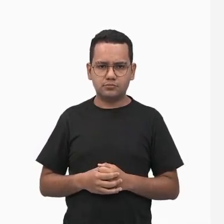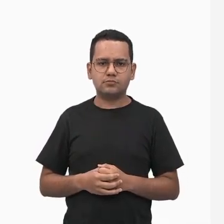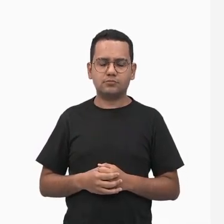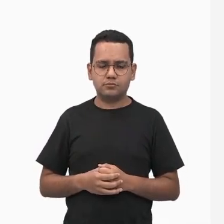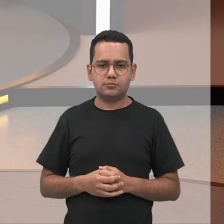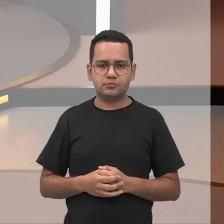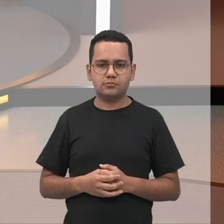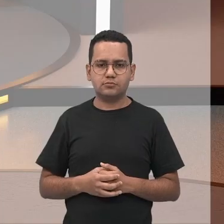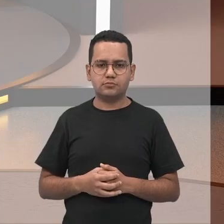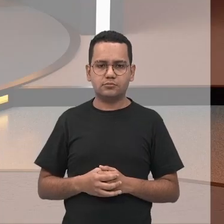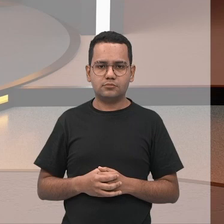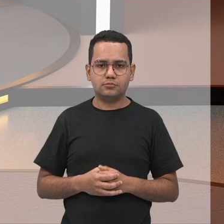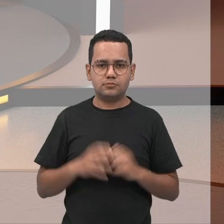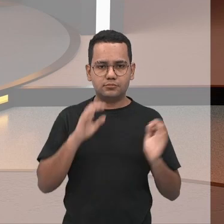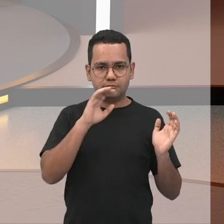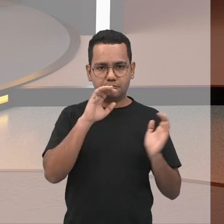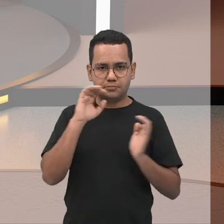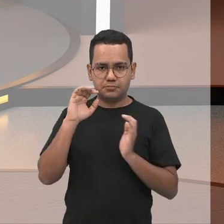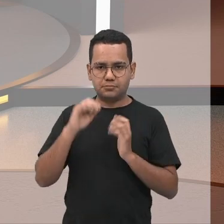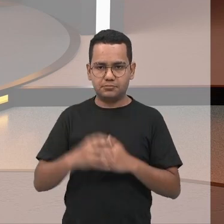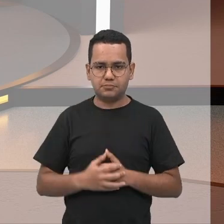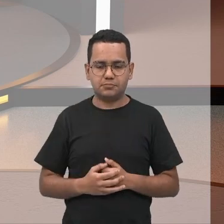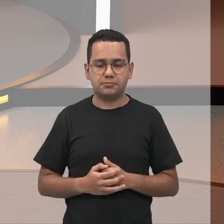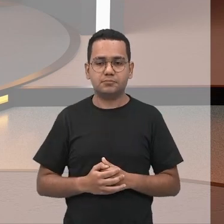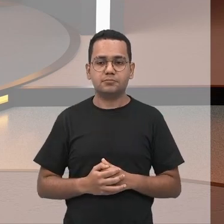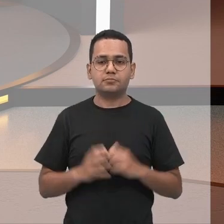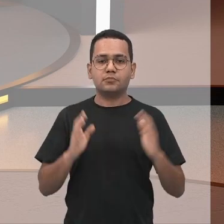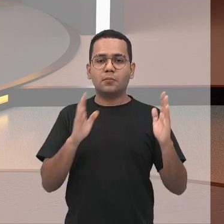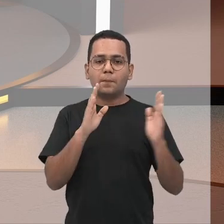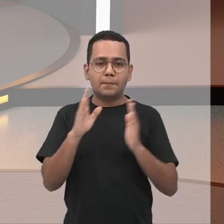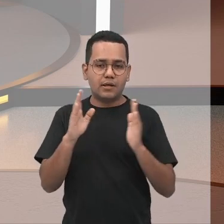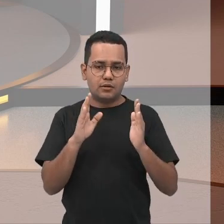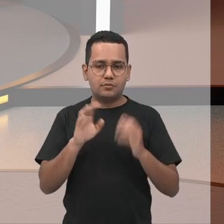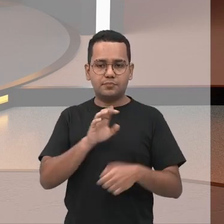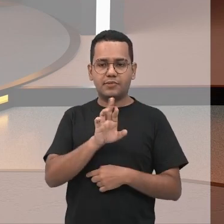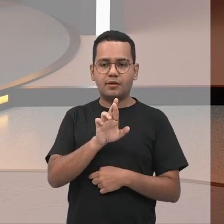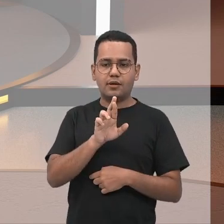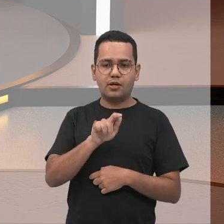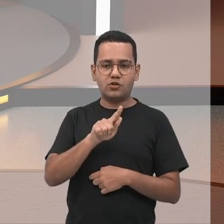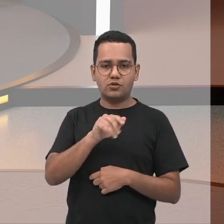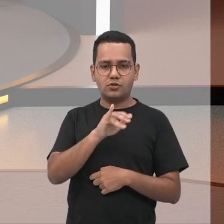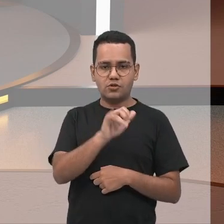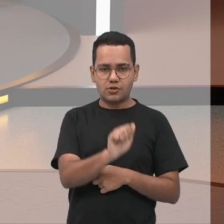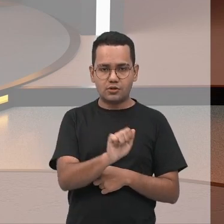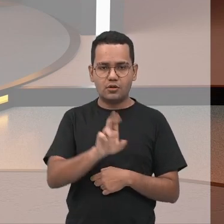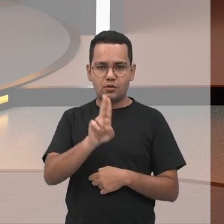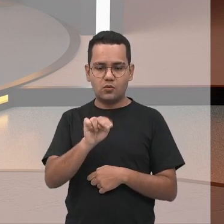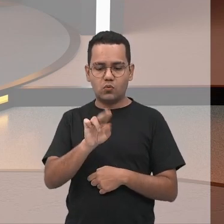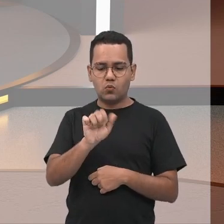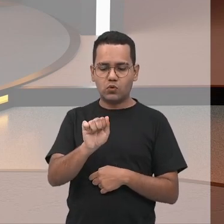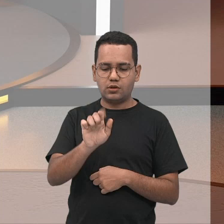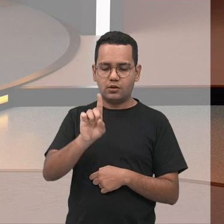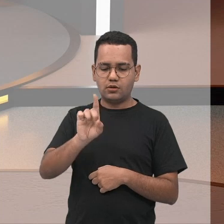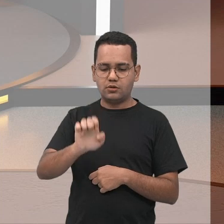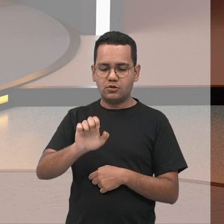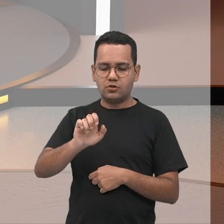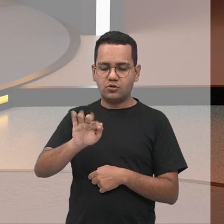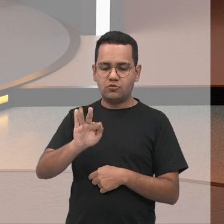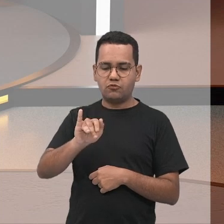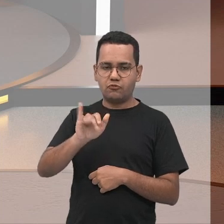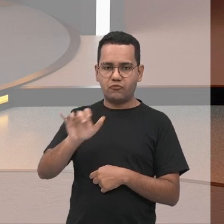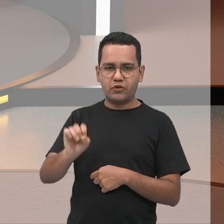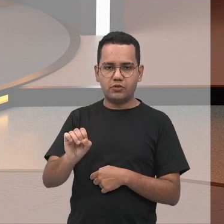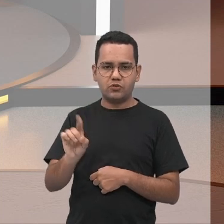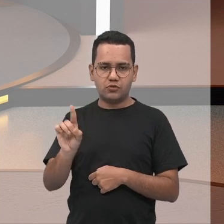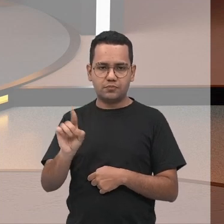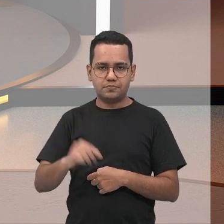da regência una de Feijó. Como é que agora nós vamos ter a regência una de Feijó. Feijó,